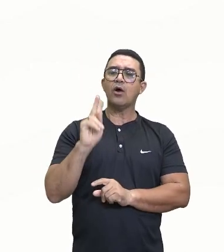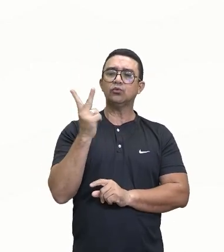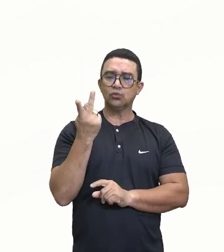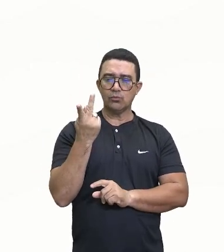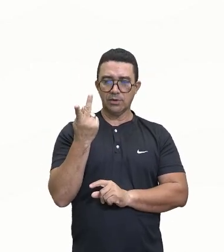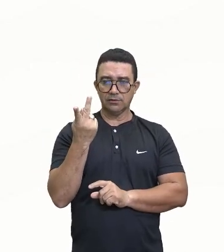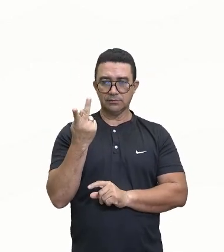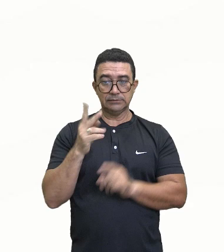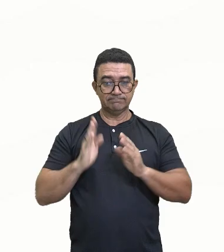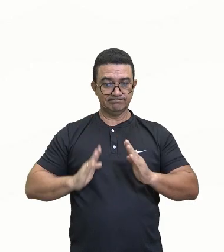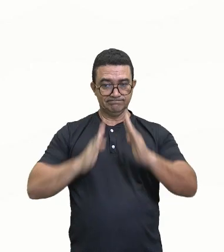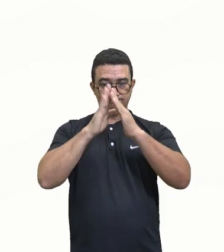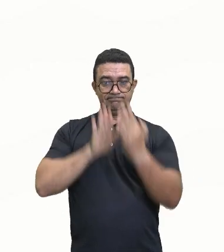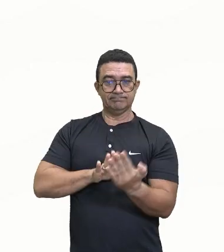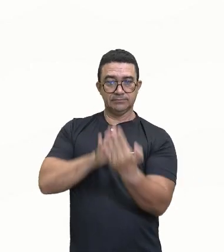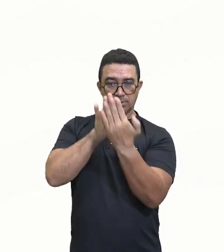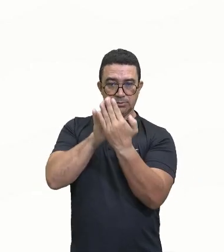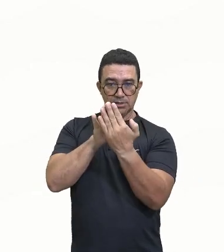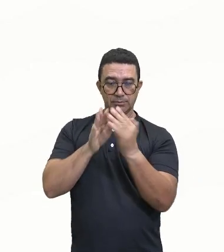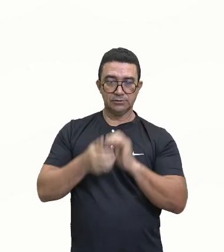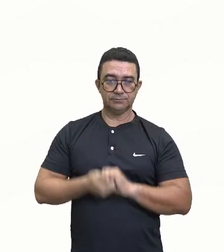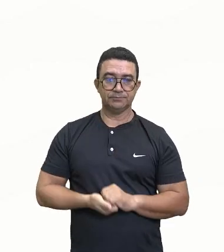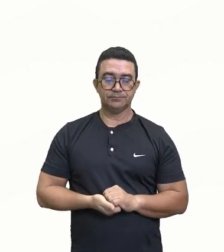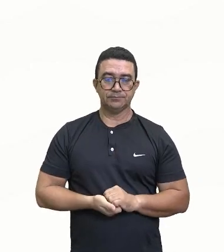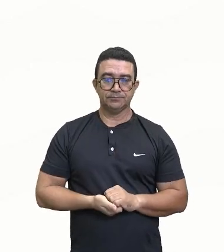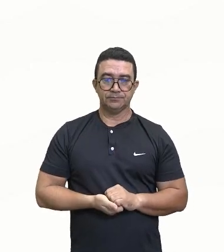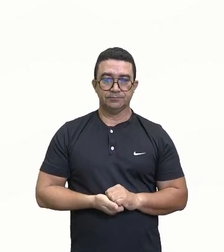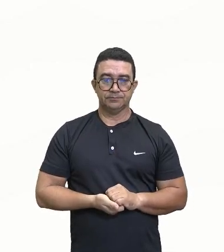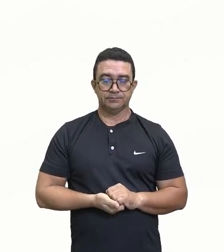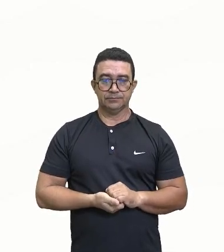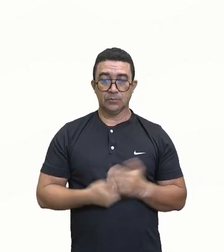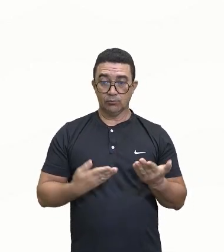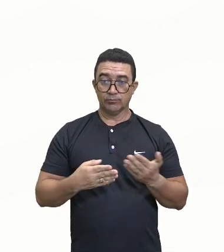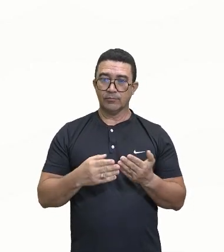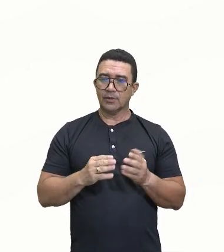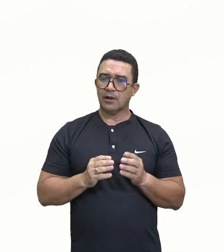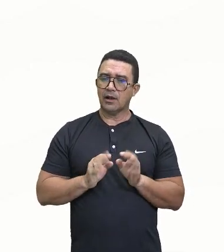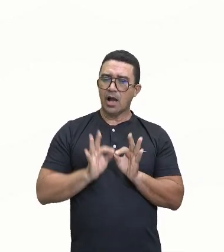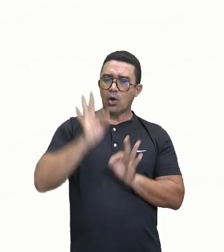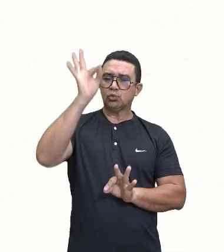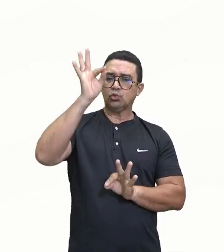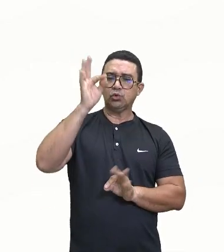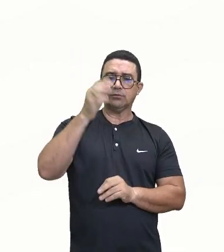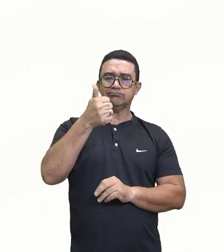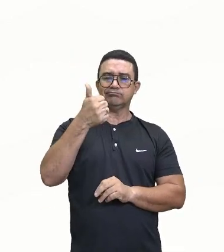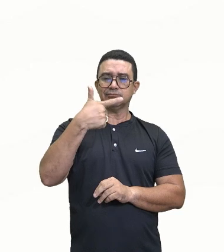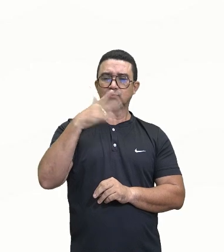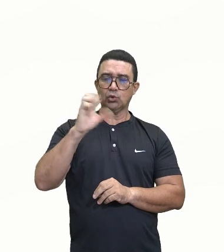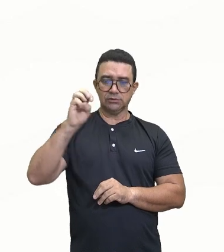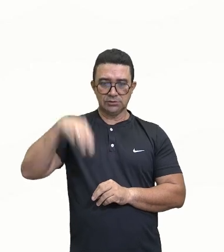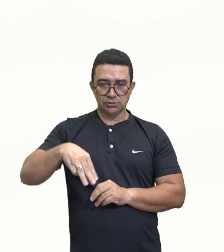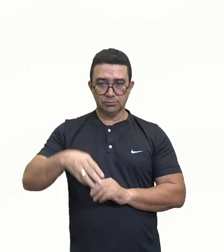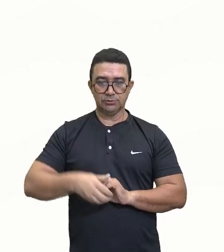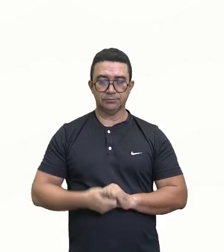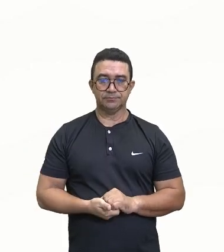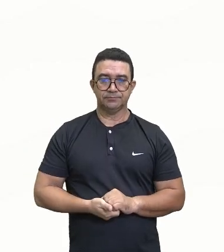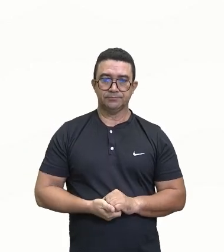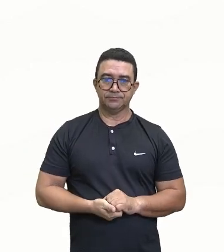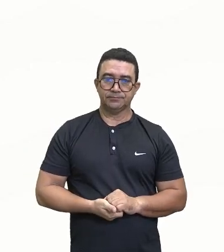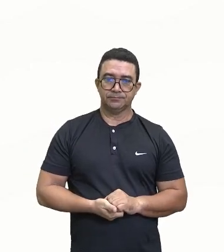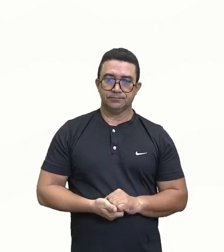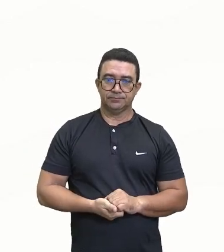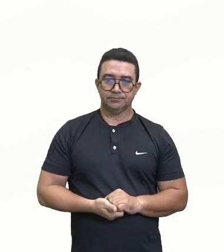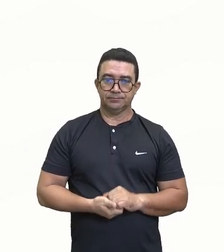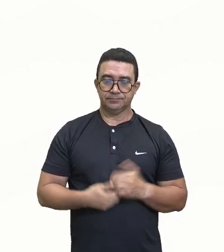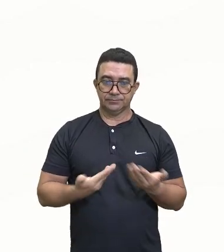aqui com a base um ângulo de 90 graus. Então, a altura é 12. Já que está no ponto médio,